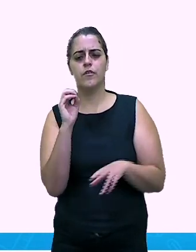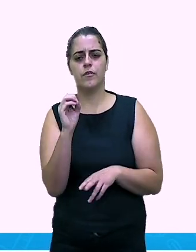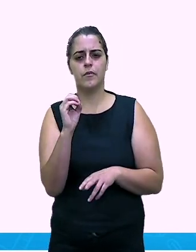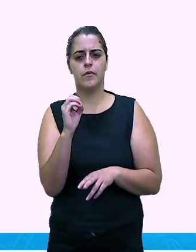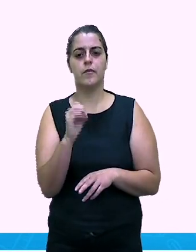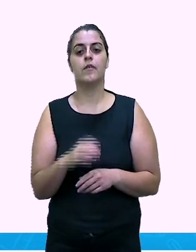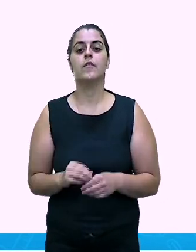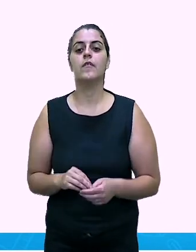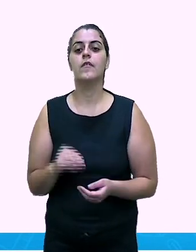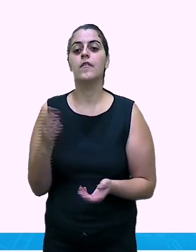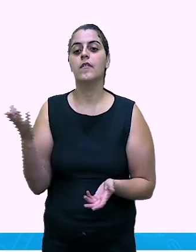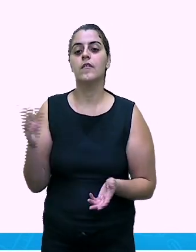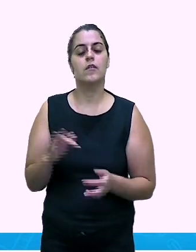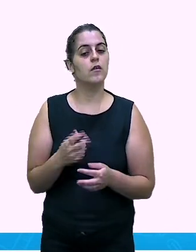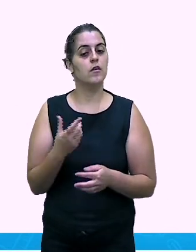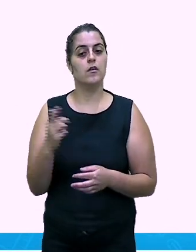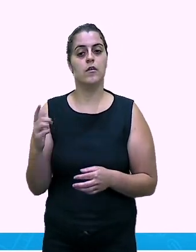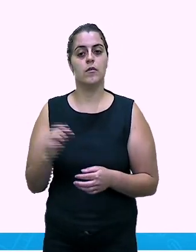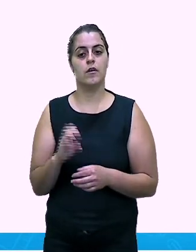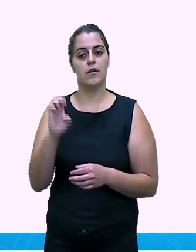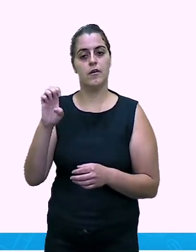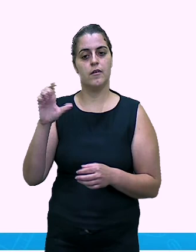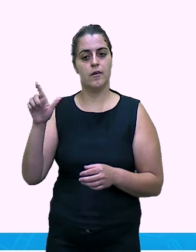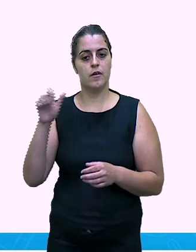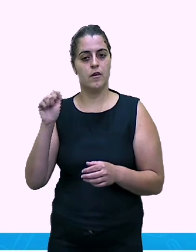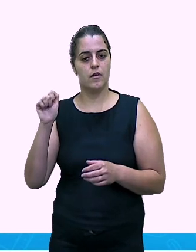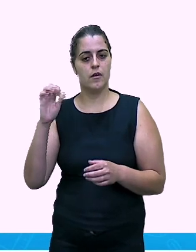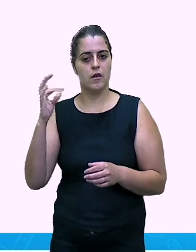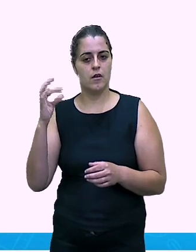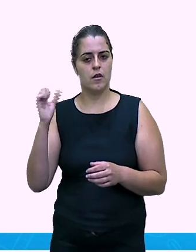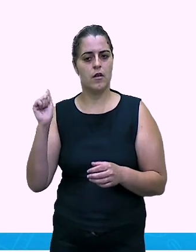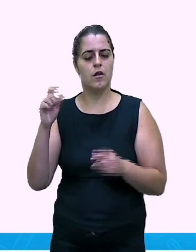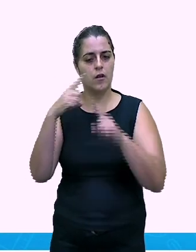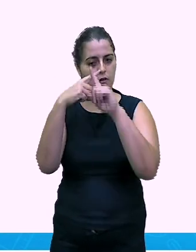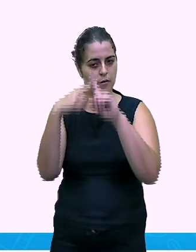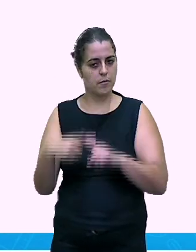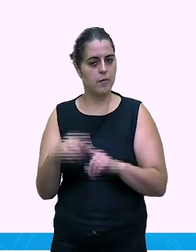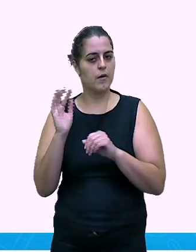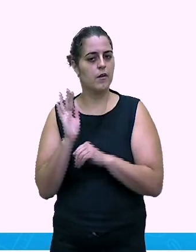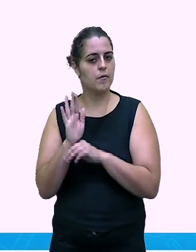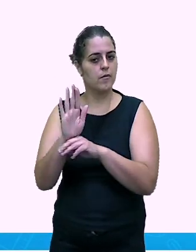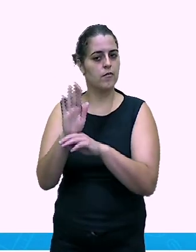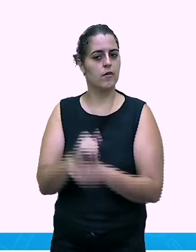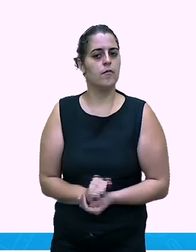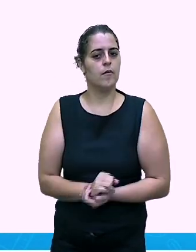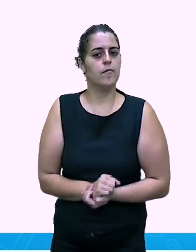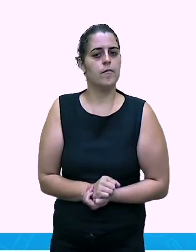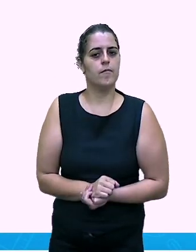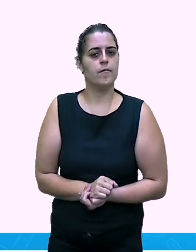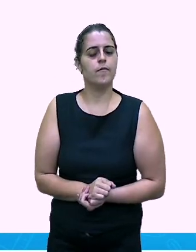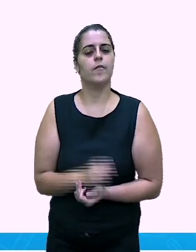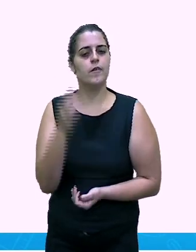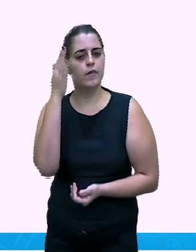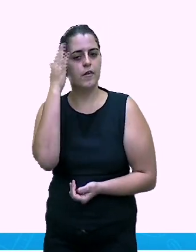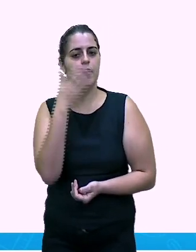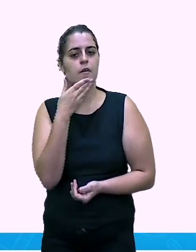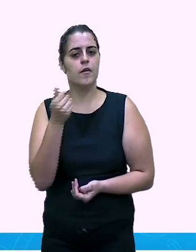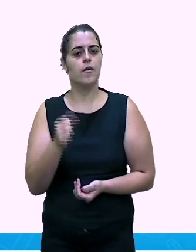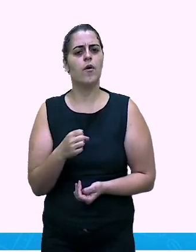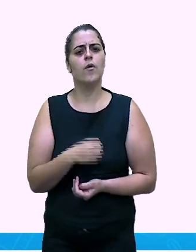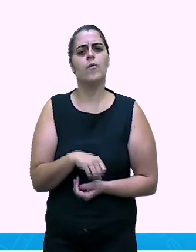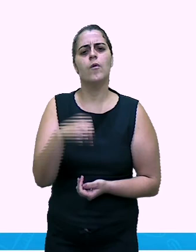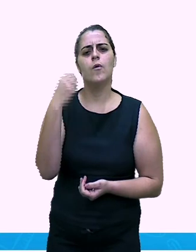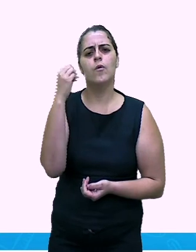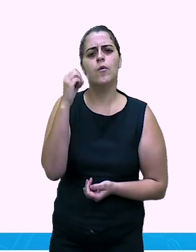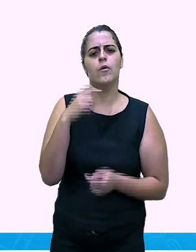gente tem uma divisão não exata. Então vamos auxiliar também com a tabuada para que a gente entenda isso. Então, 8 é divisível